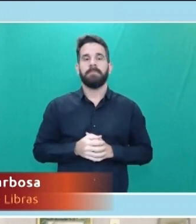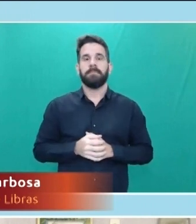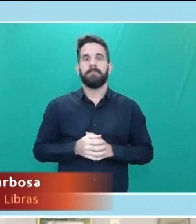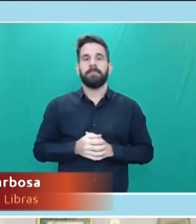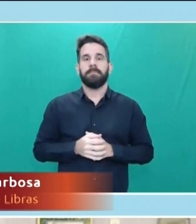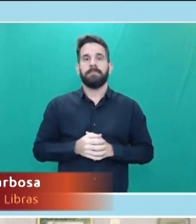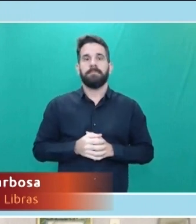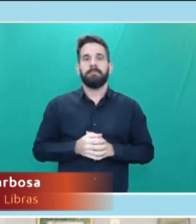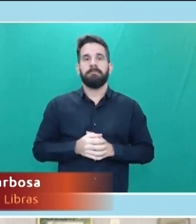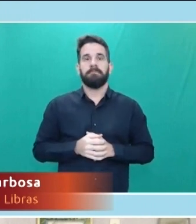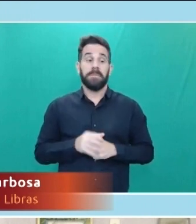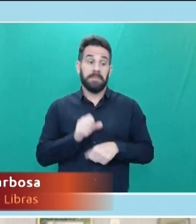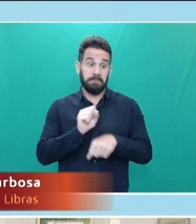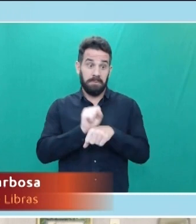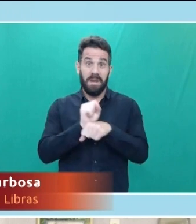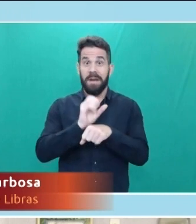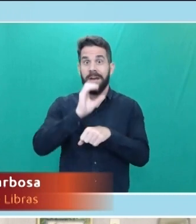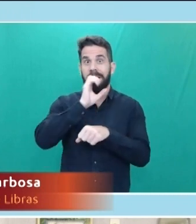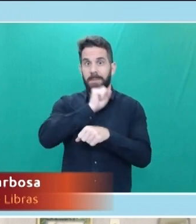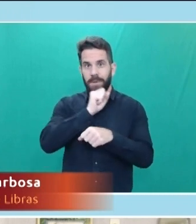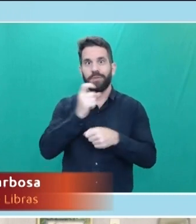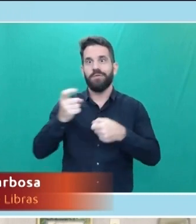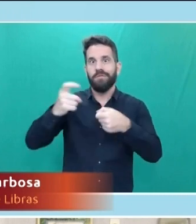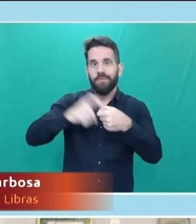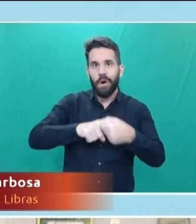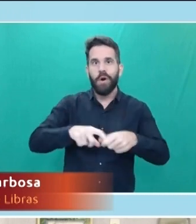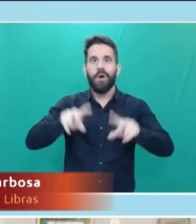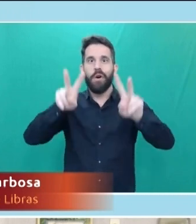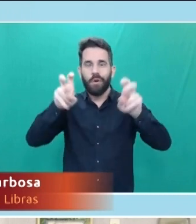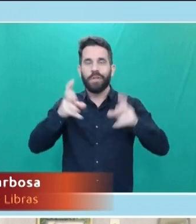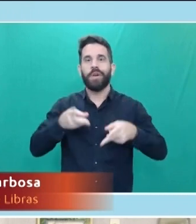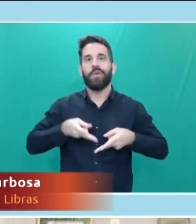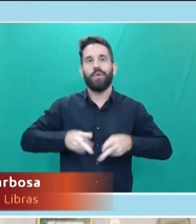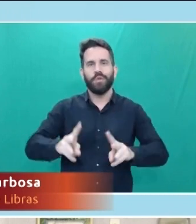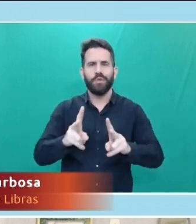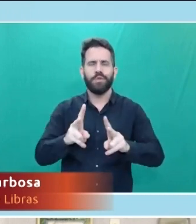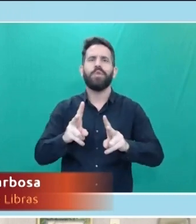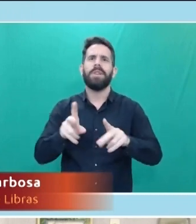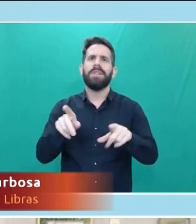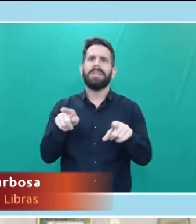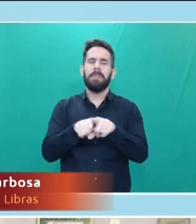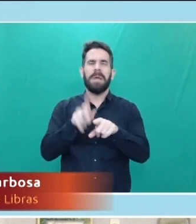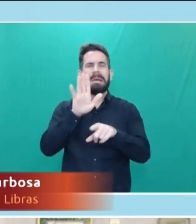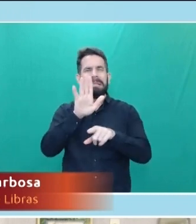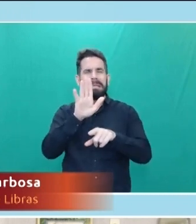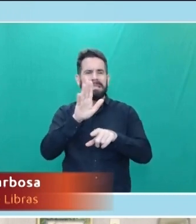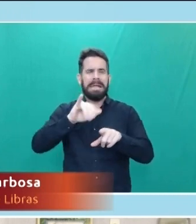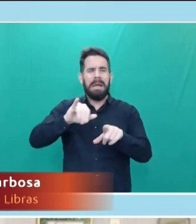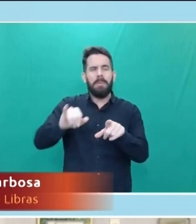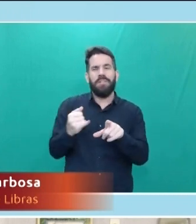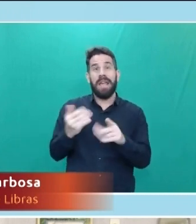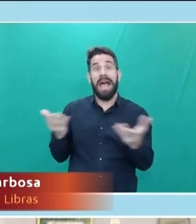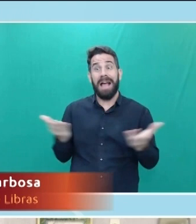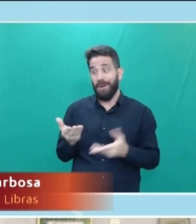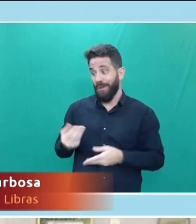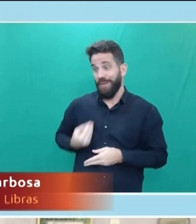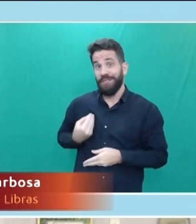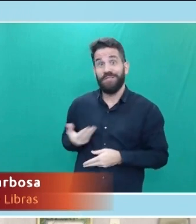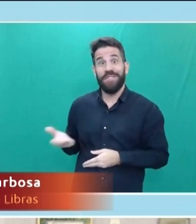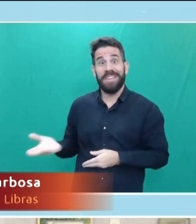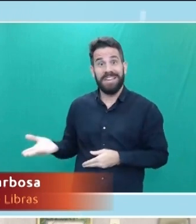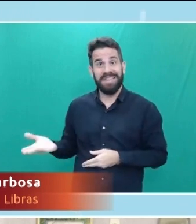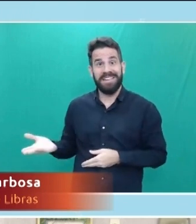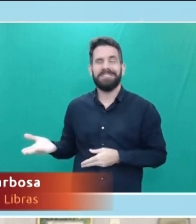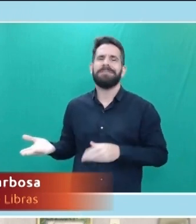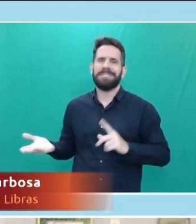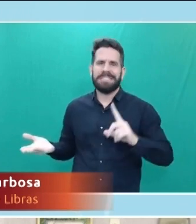62991811406. Espero daqui a pouquinho para a gente continuar essa conversa. Na verdade, eu vou falar um pouquinho mais para que você possa tirar a foto que ele está aparecendo agora aqui na tela do nosso